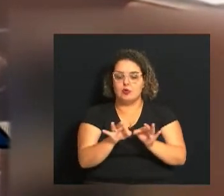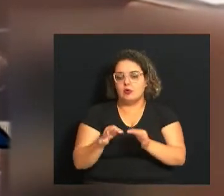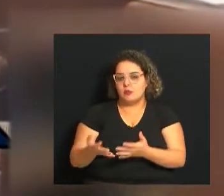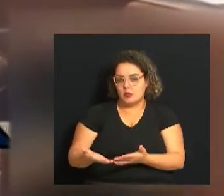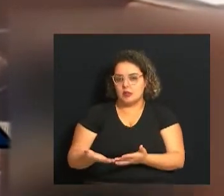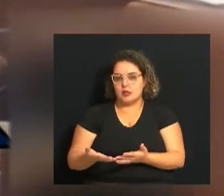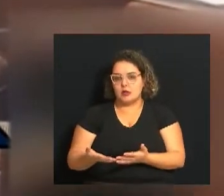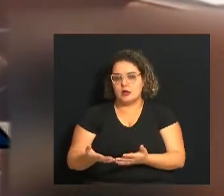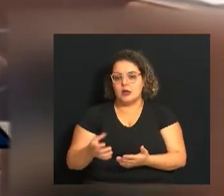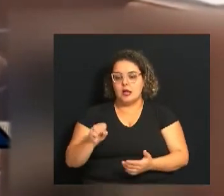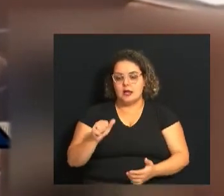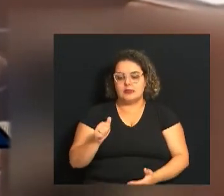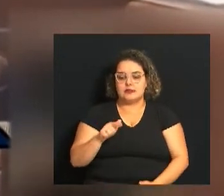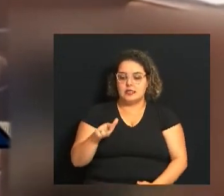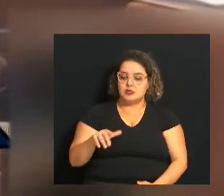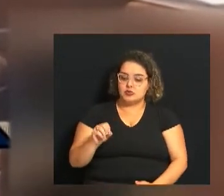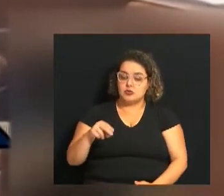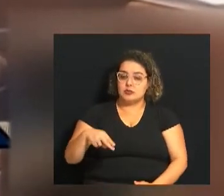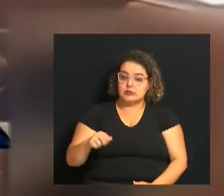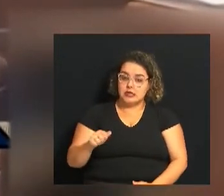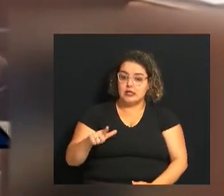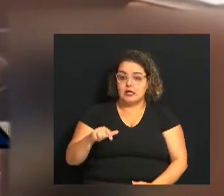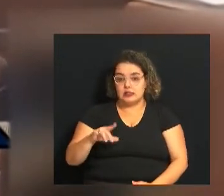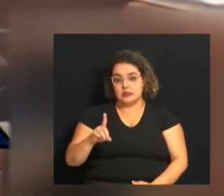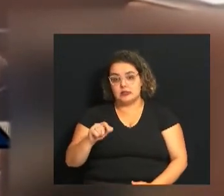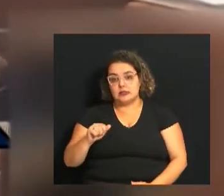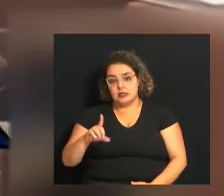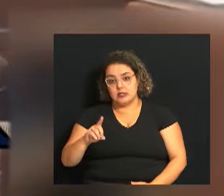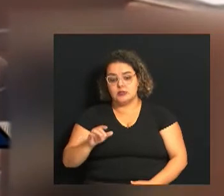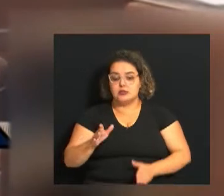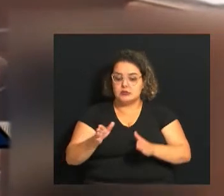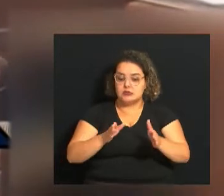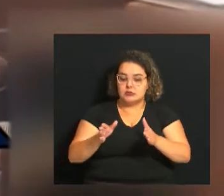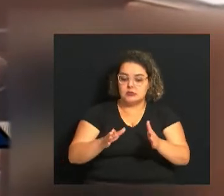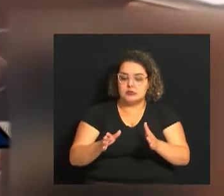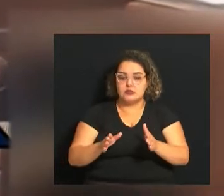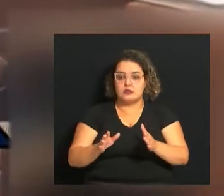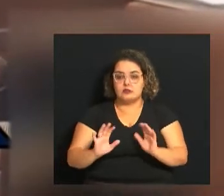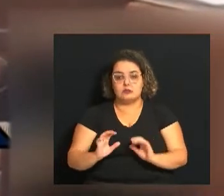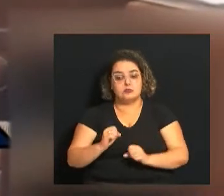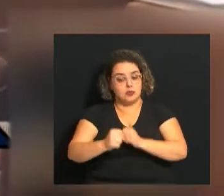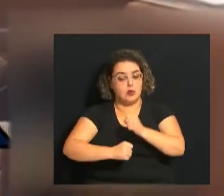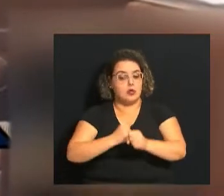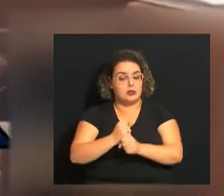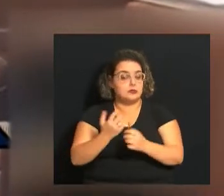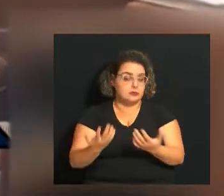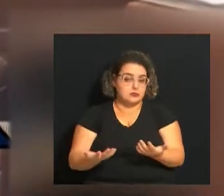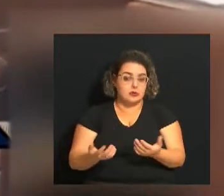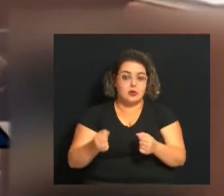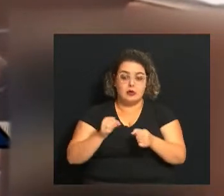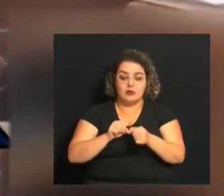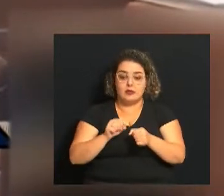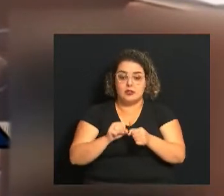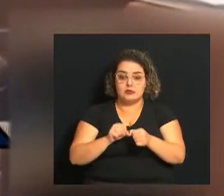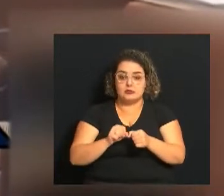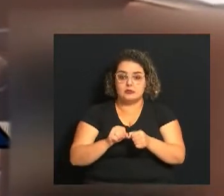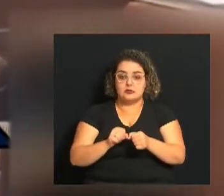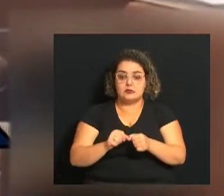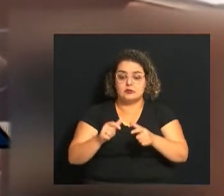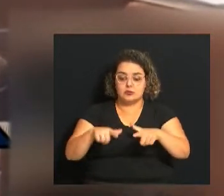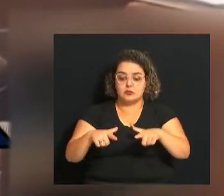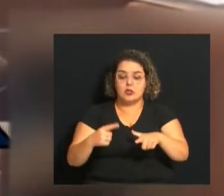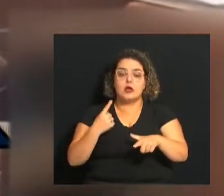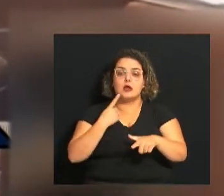A sazonalidade, muitas vezes, algumas épocas do ano, elas fazem, né, com que os bancos de sangue eles tenham